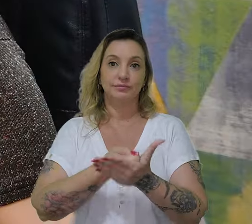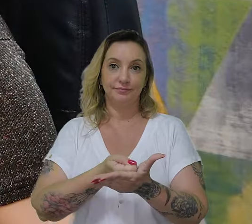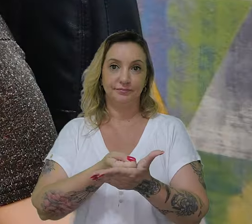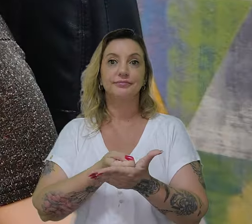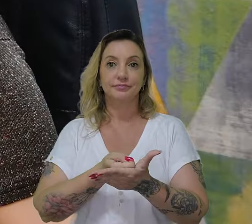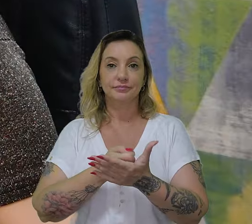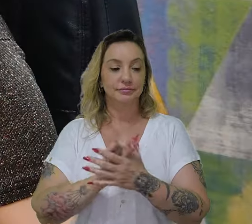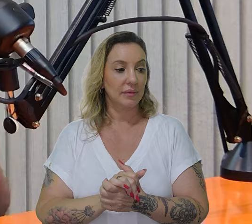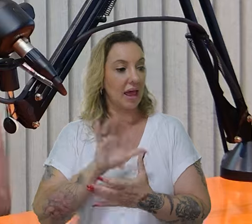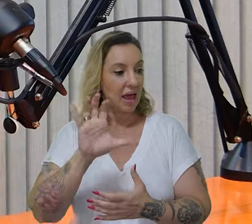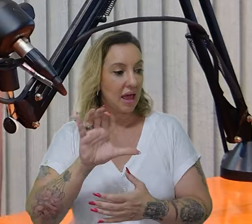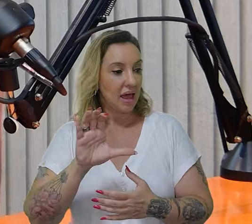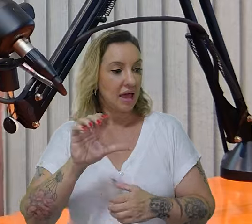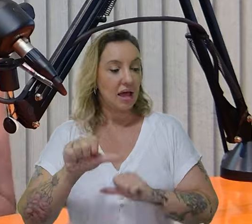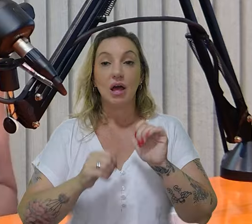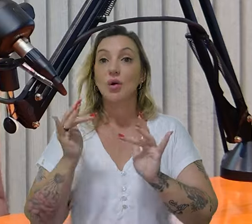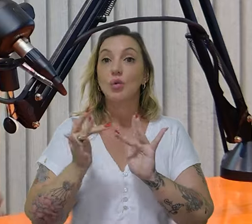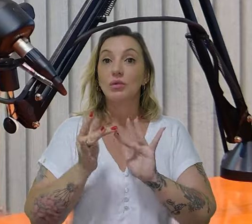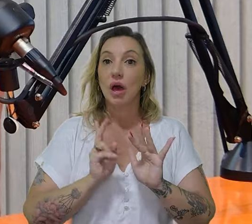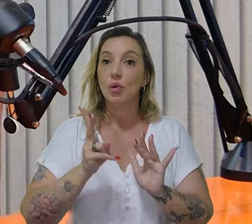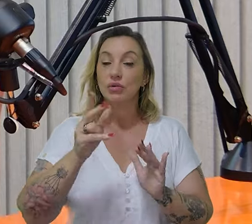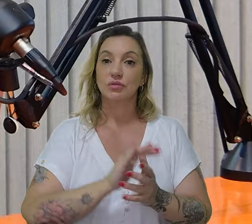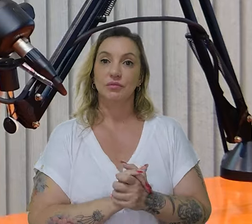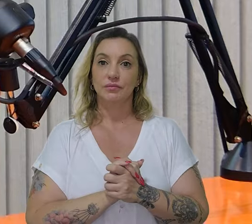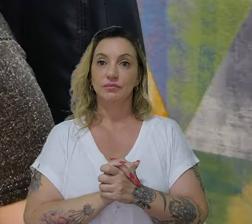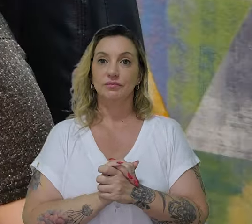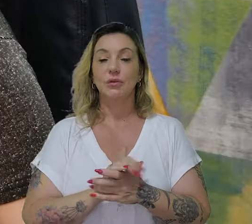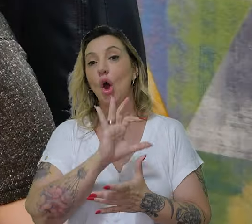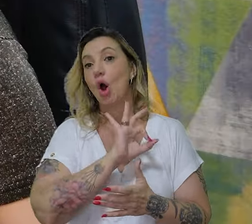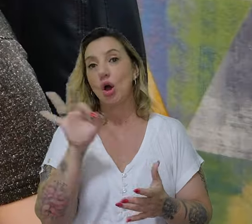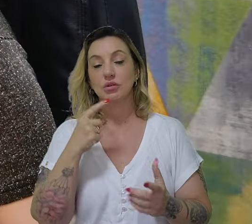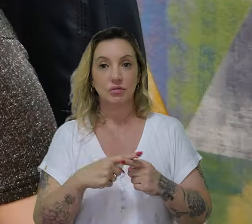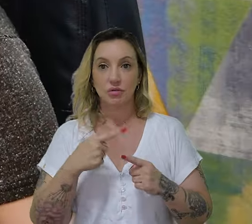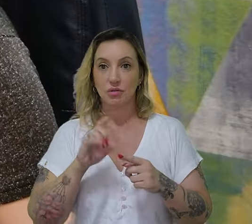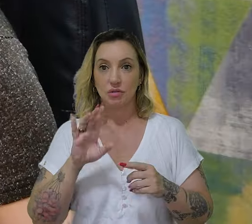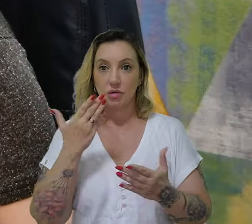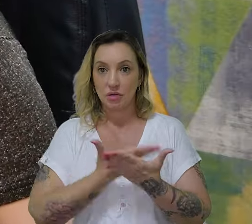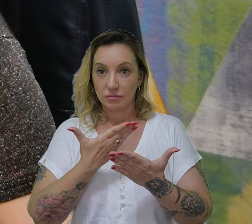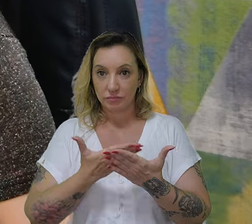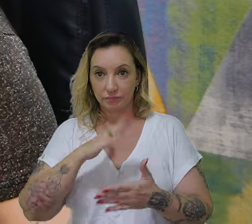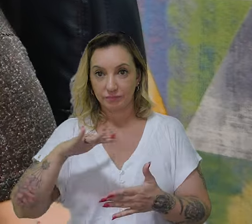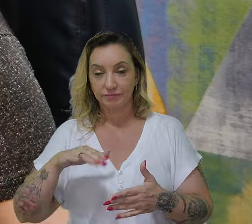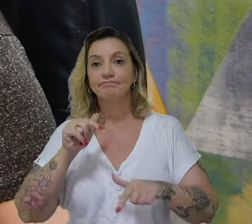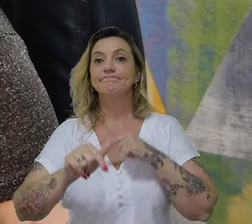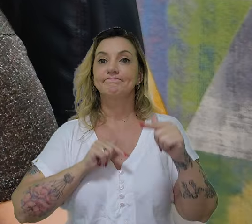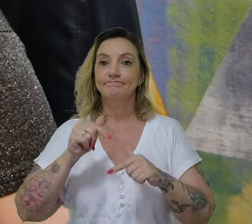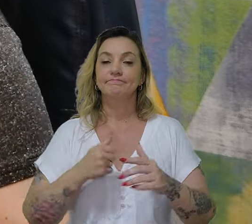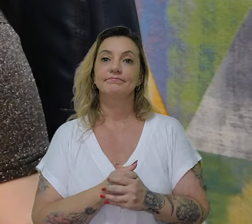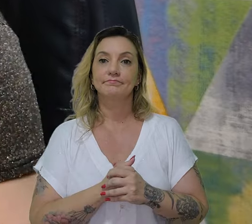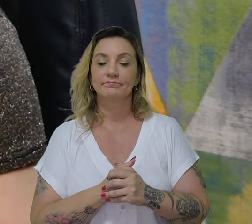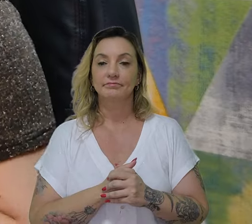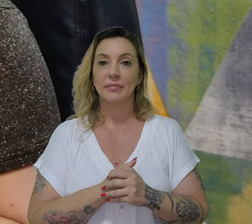maravilhosa é isso que faz esse contato continuar né Uhum E é ótimo não só pros alunos mas pro mercado né porque é isso se a